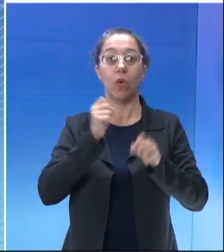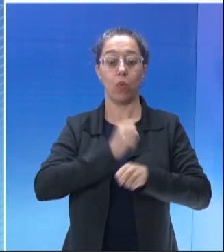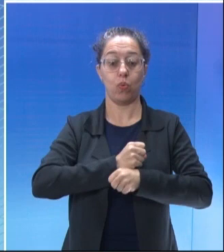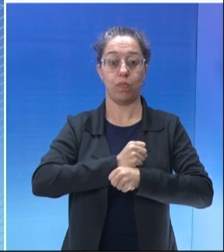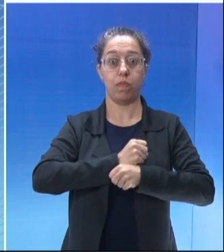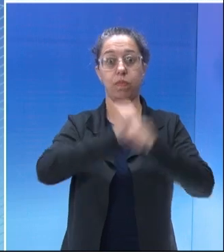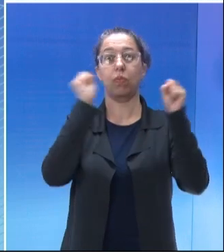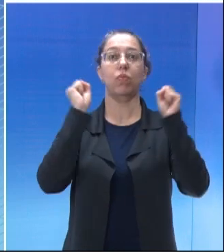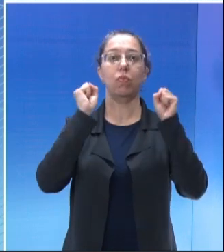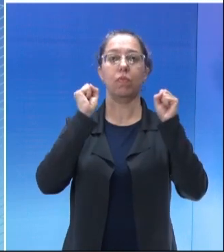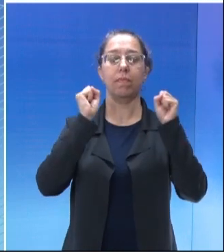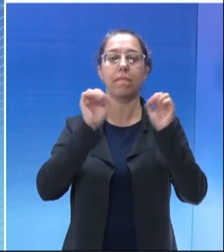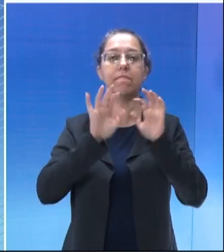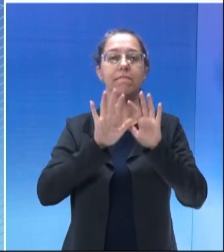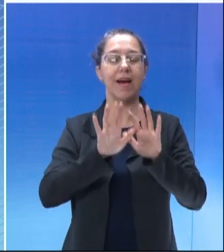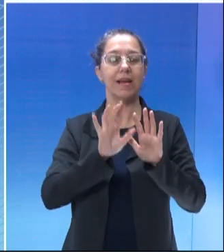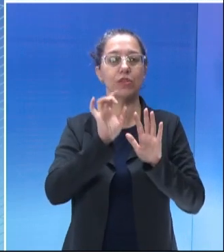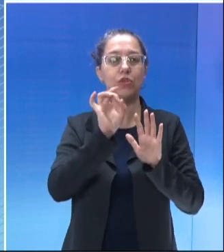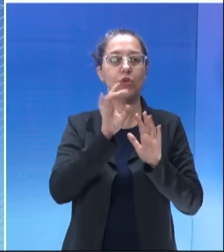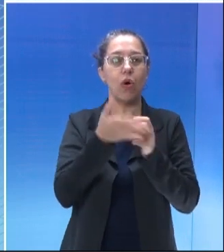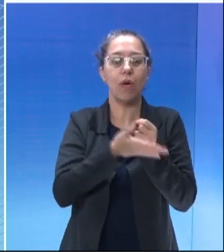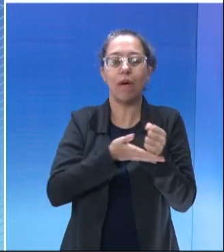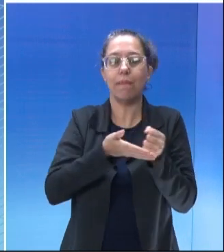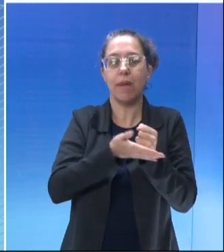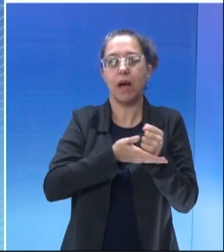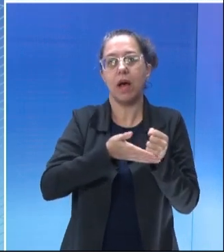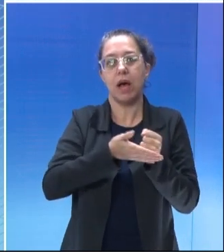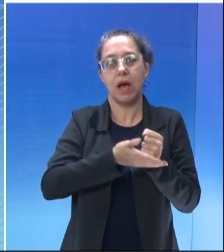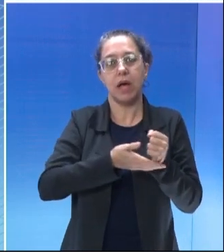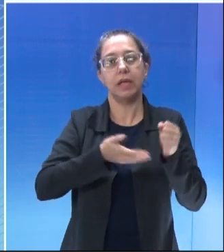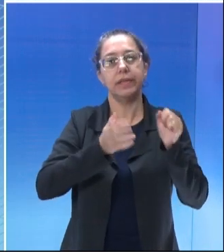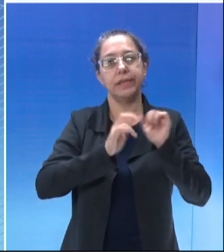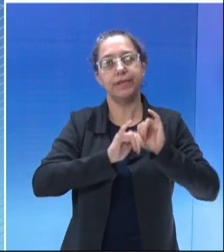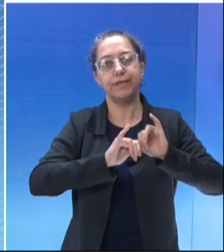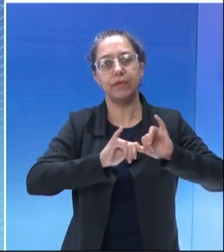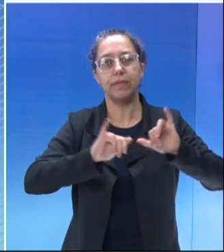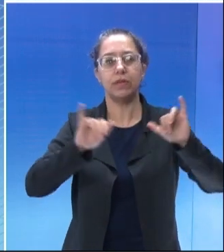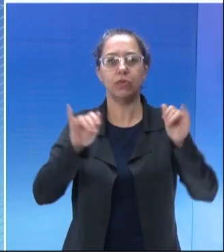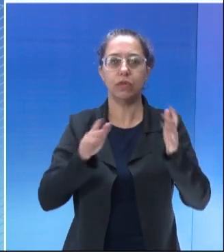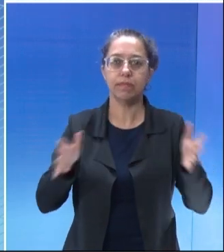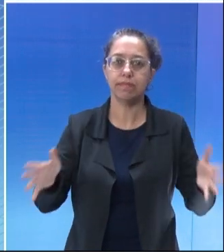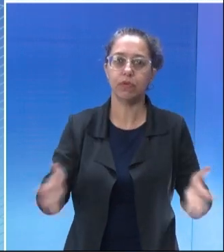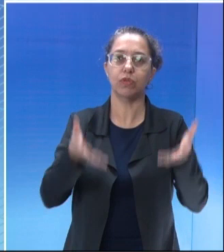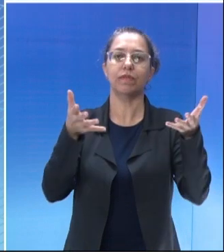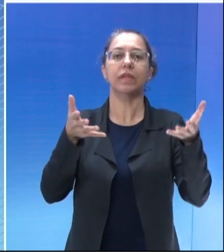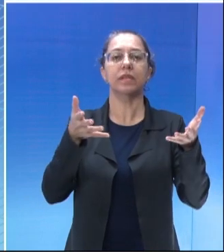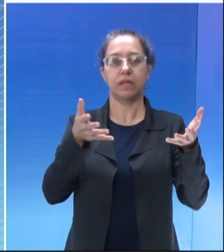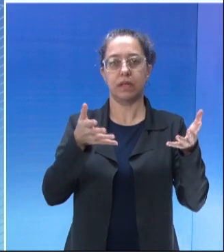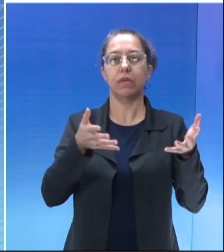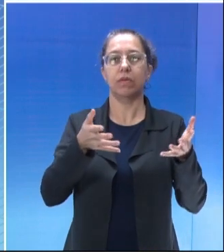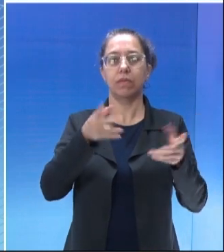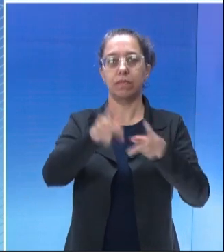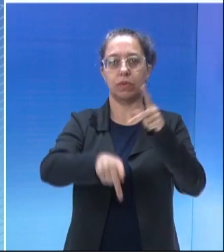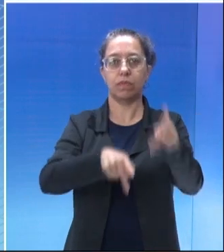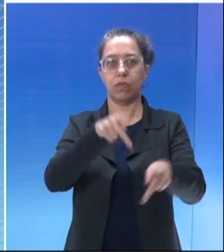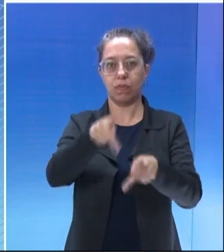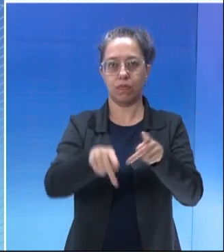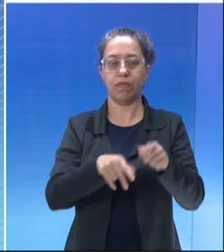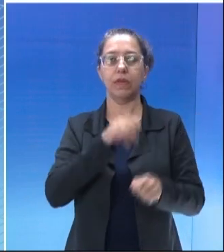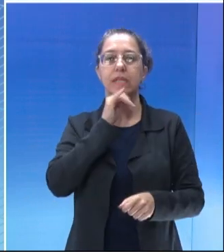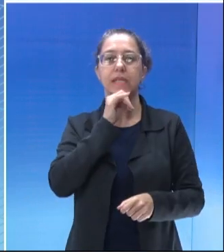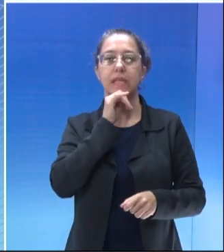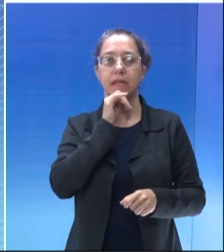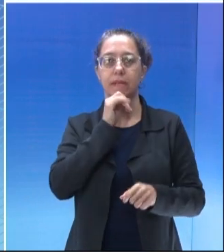a escravatura, mas já dava alguns indicativos. Por exemplo, a lei do ventre